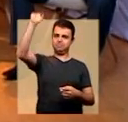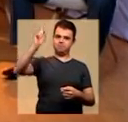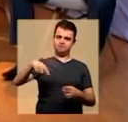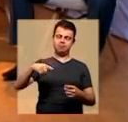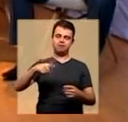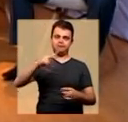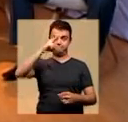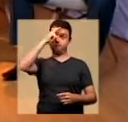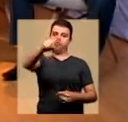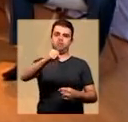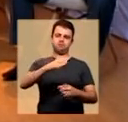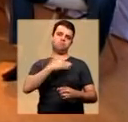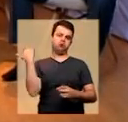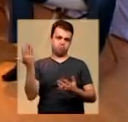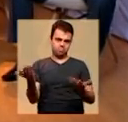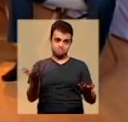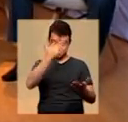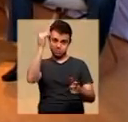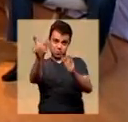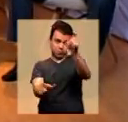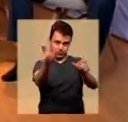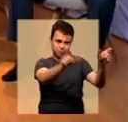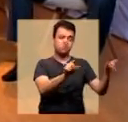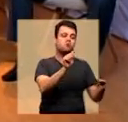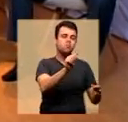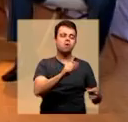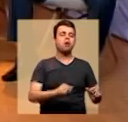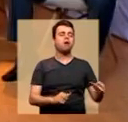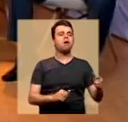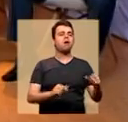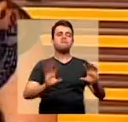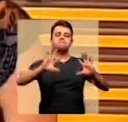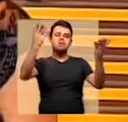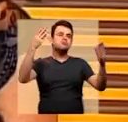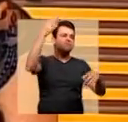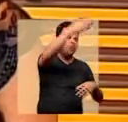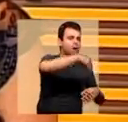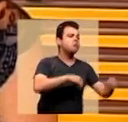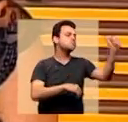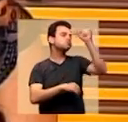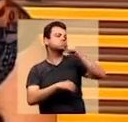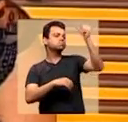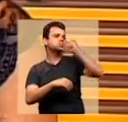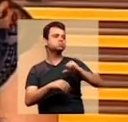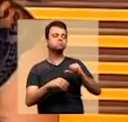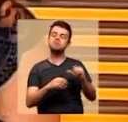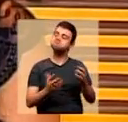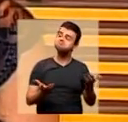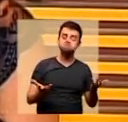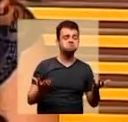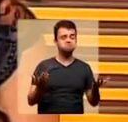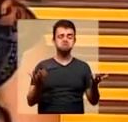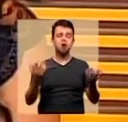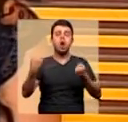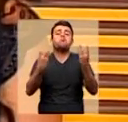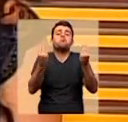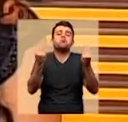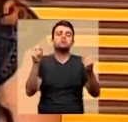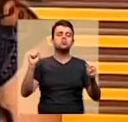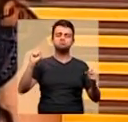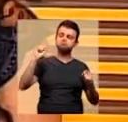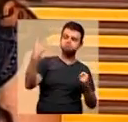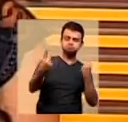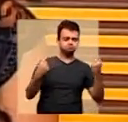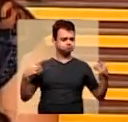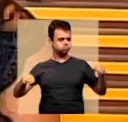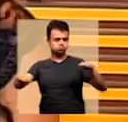acidente grave, nesses períodos, porque a pessoa extrapola mais, ela está à noite, acha também que não tem muitos veículos e ela acaba saindo